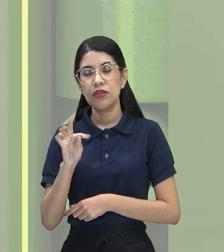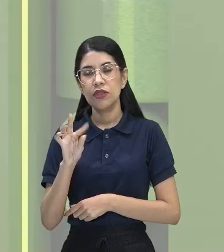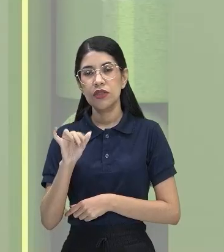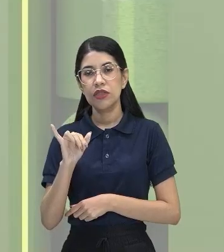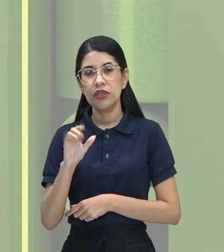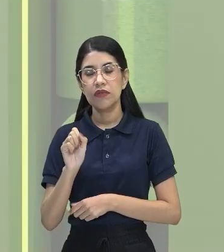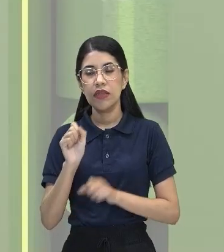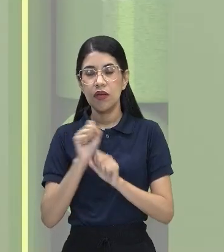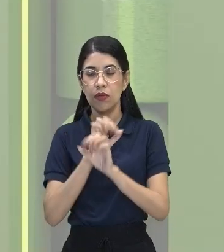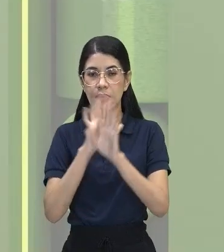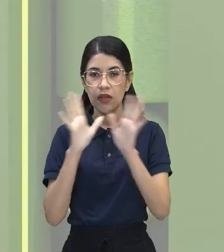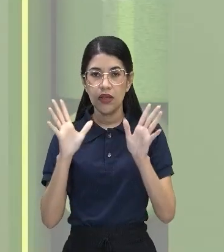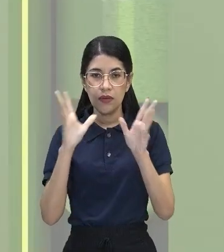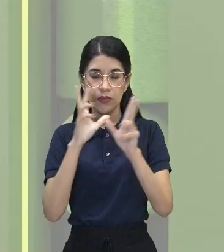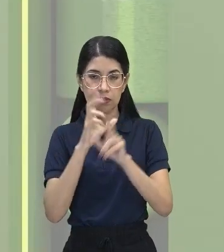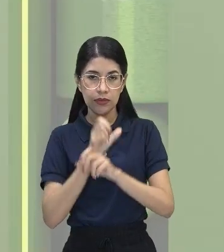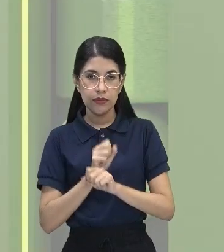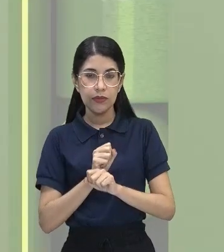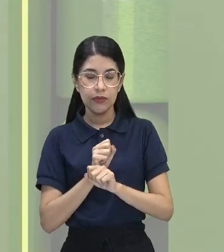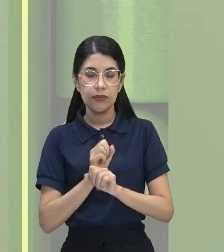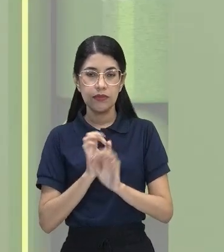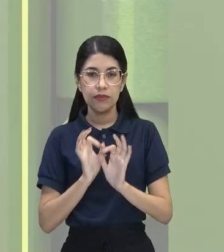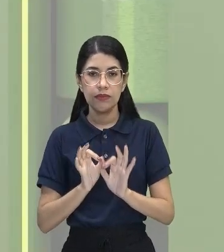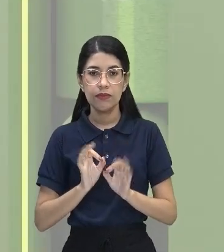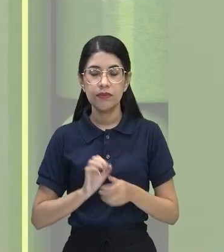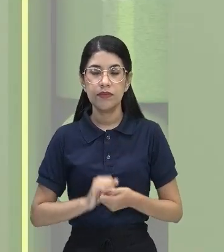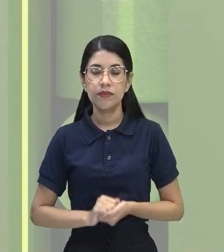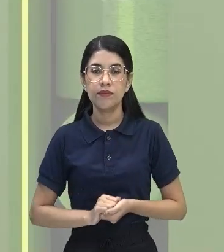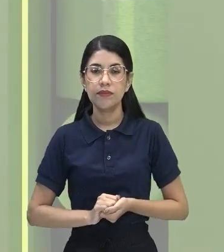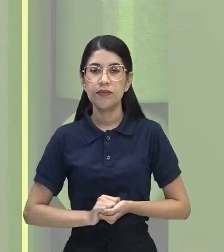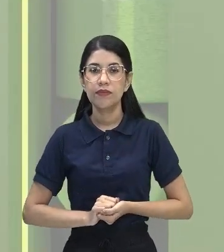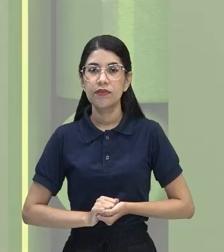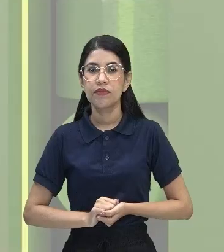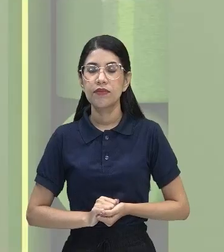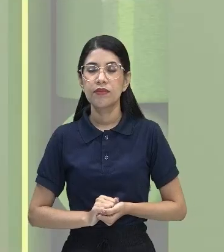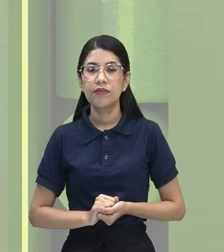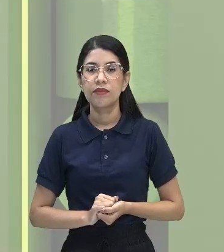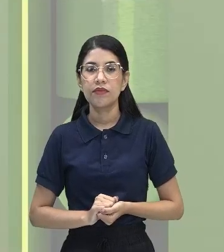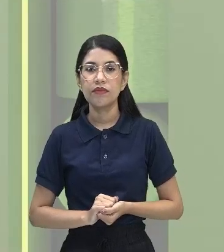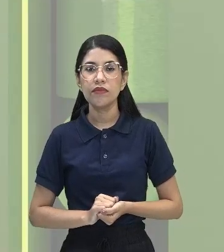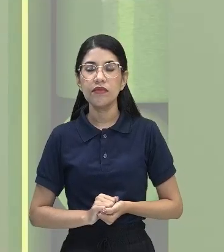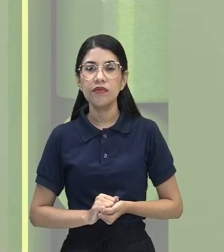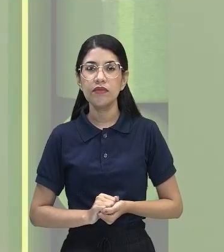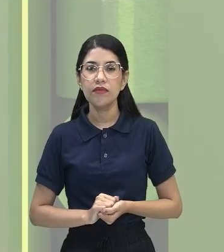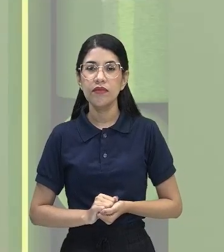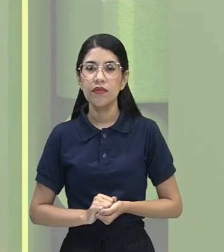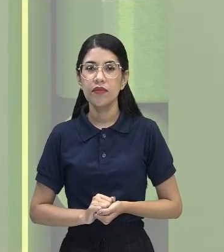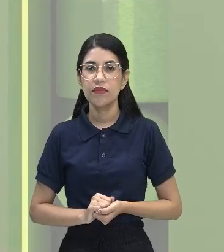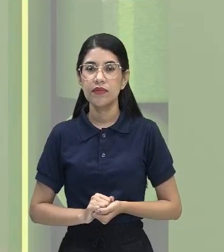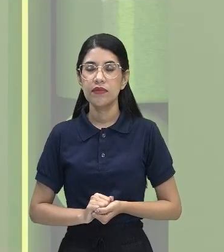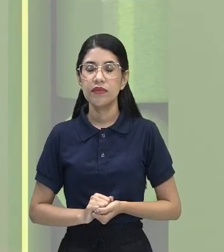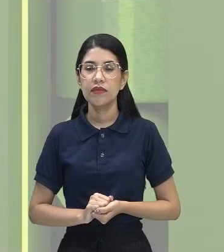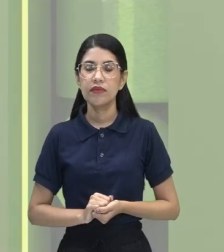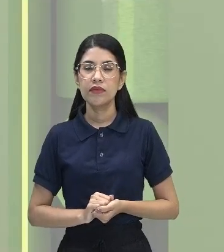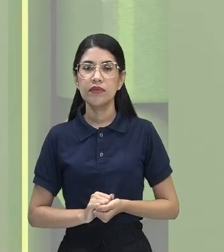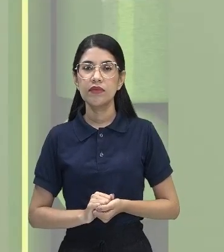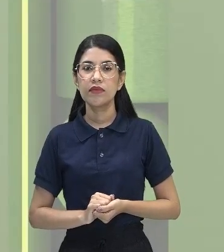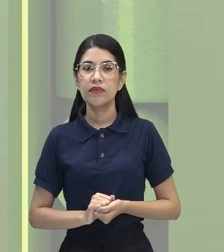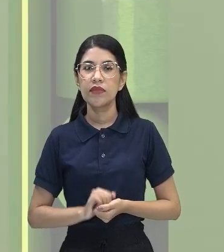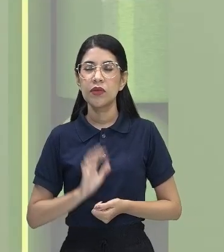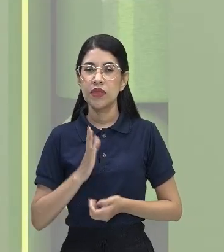escuras lá do encontro das ondas luminosas. Muito bem. Difração,